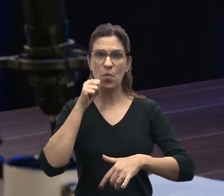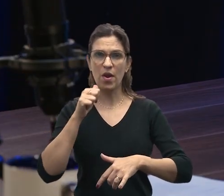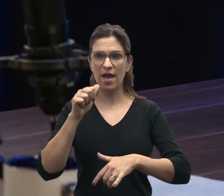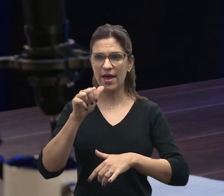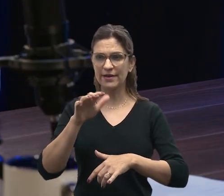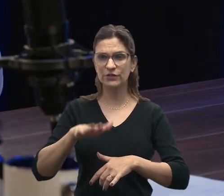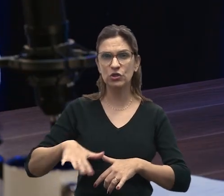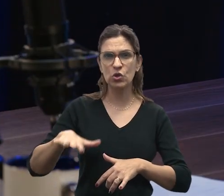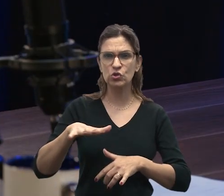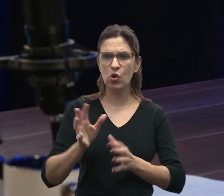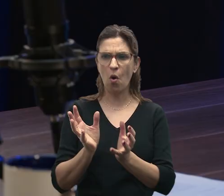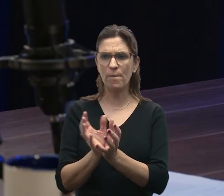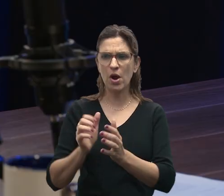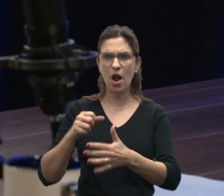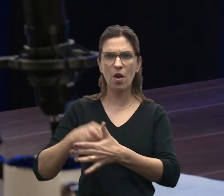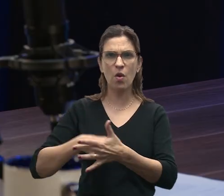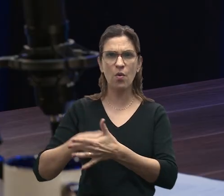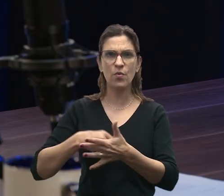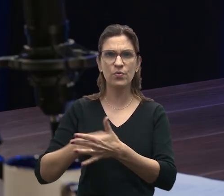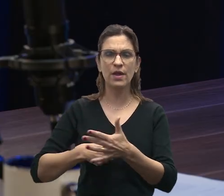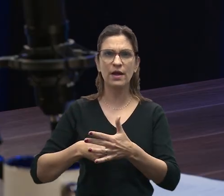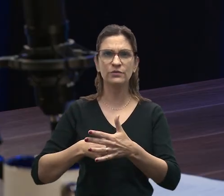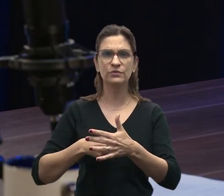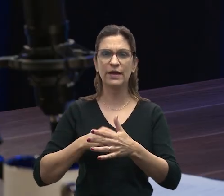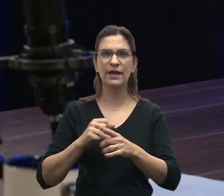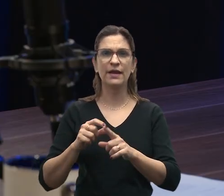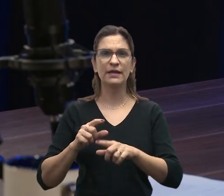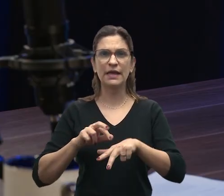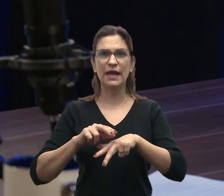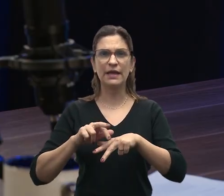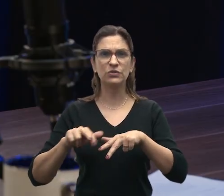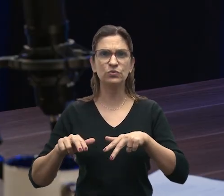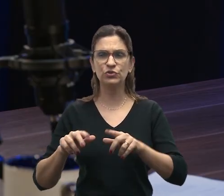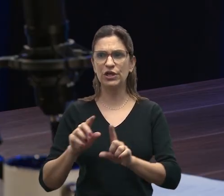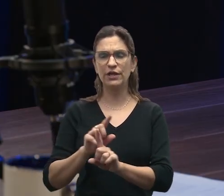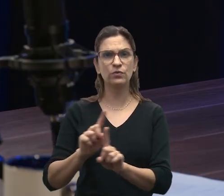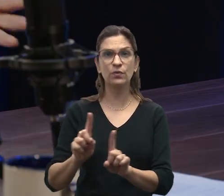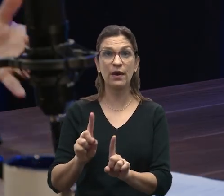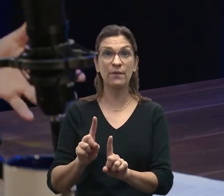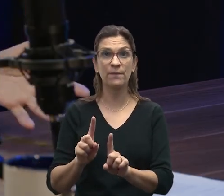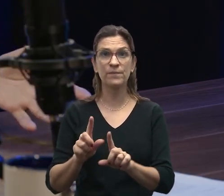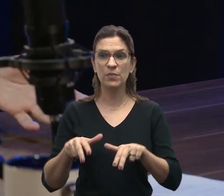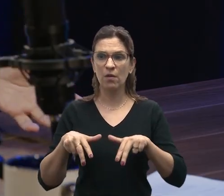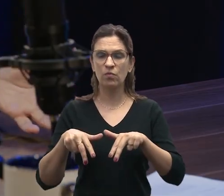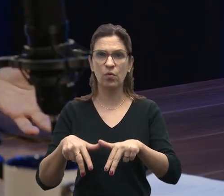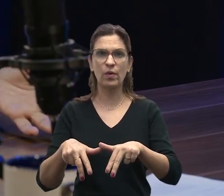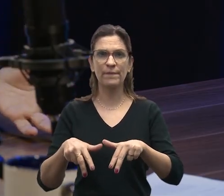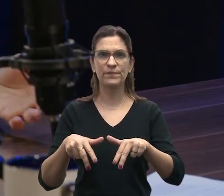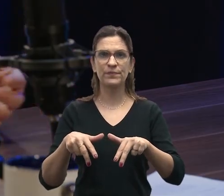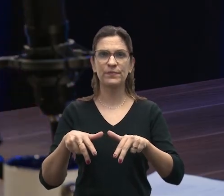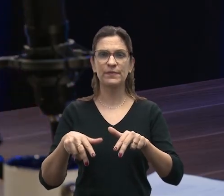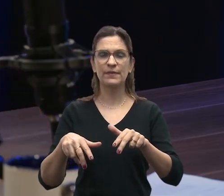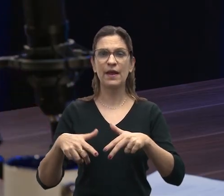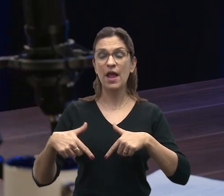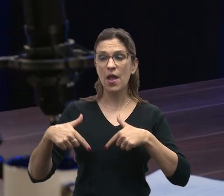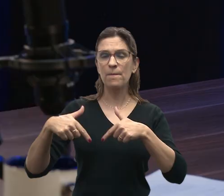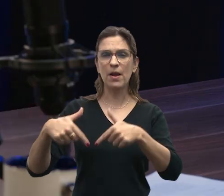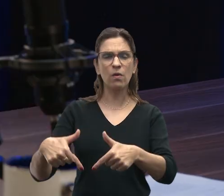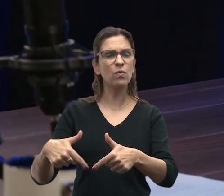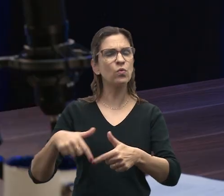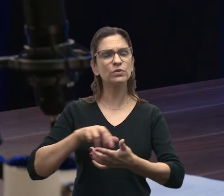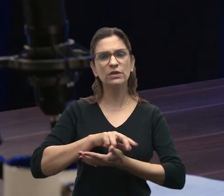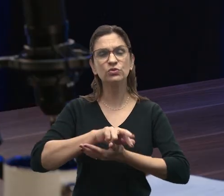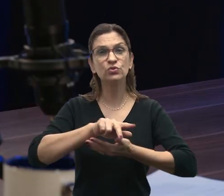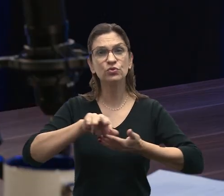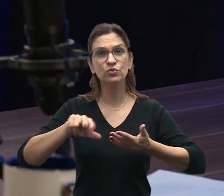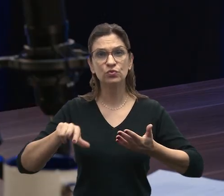refere exatamente a uma questão de gênero, mas para você ver como são as mães que estão com os filhos, seja de qualquer